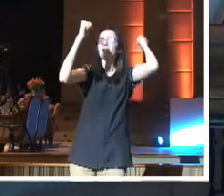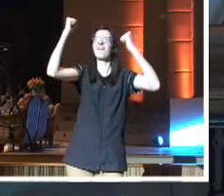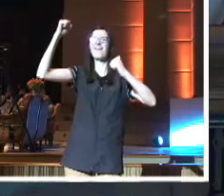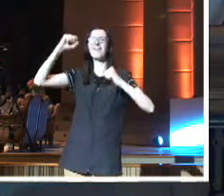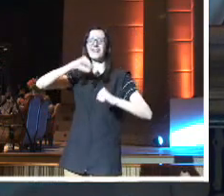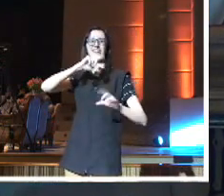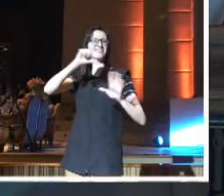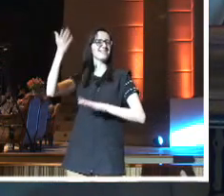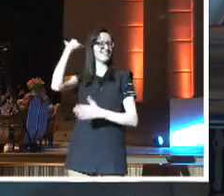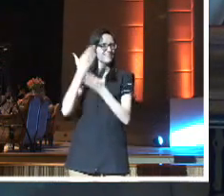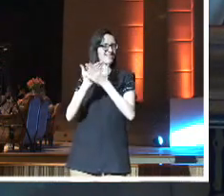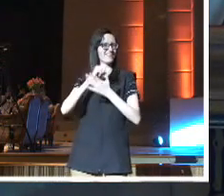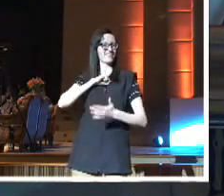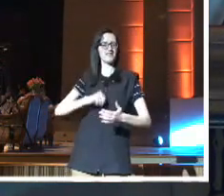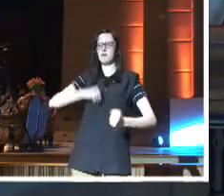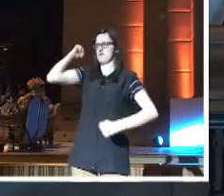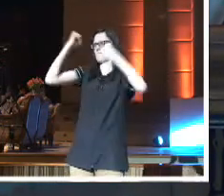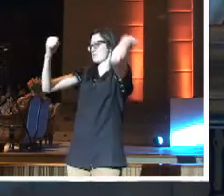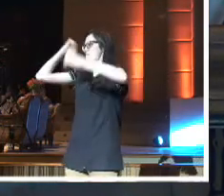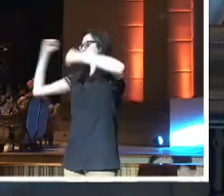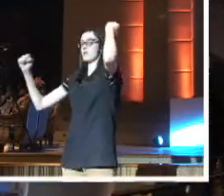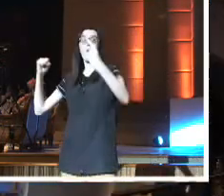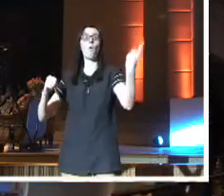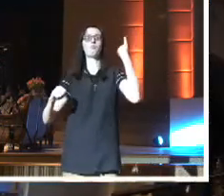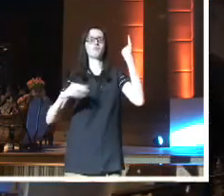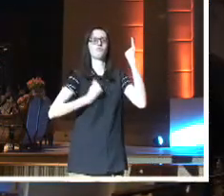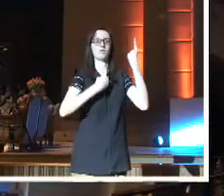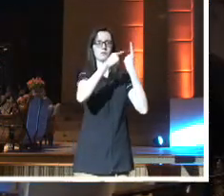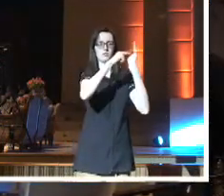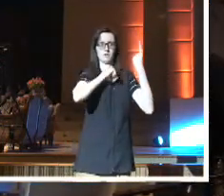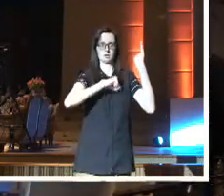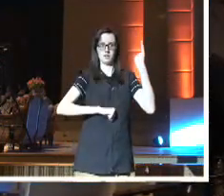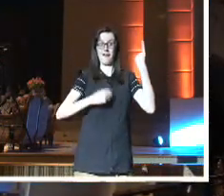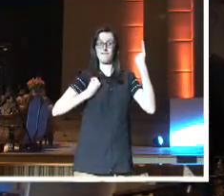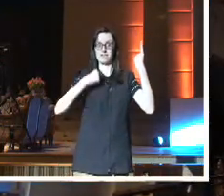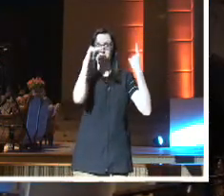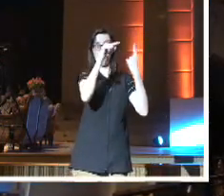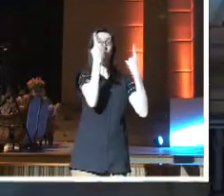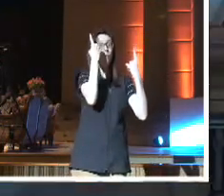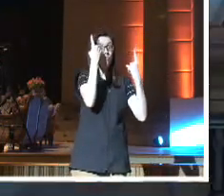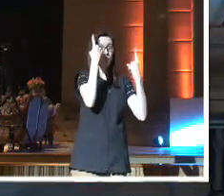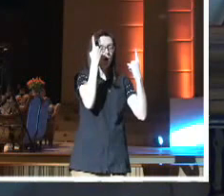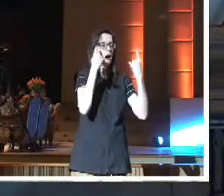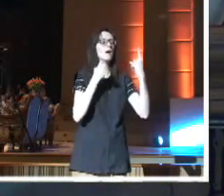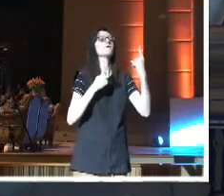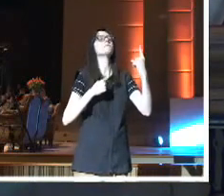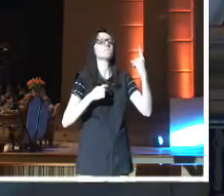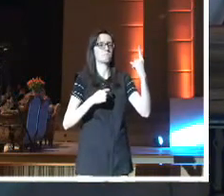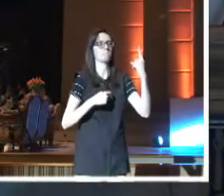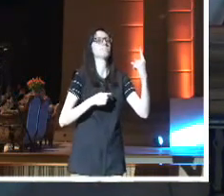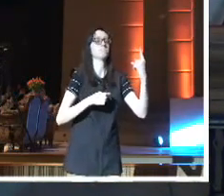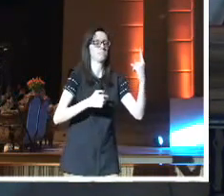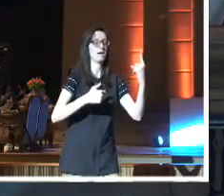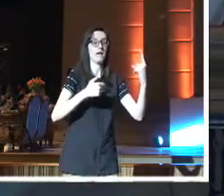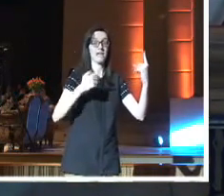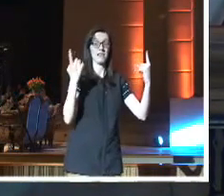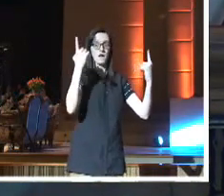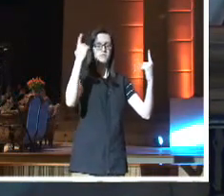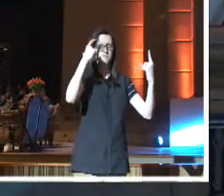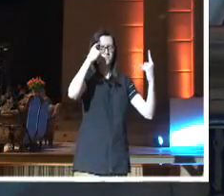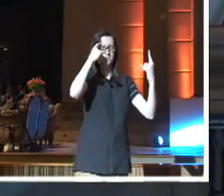vem com a estola sacerdotal. E ele entende assim: agora Deus está construindo a minha